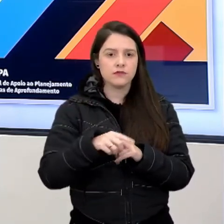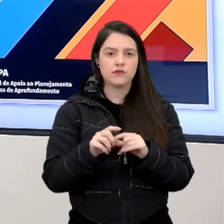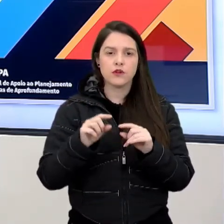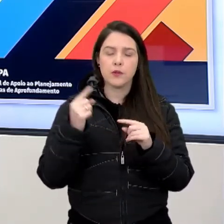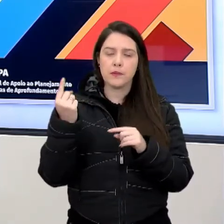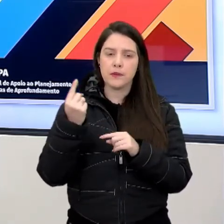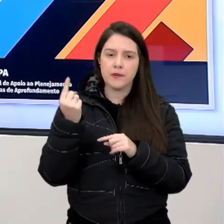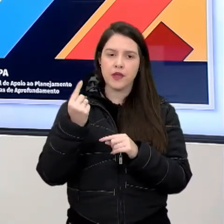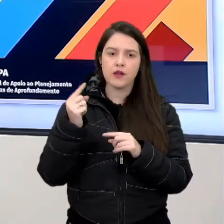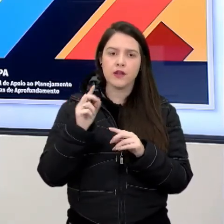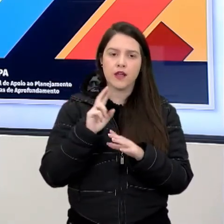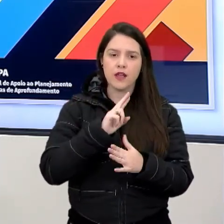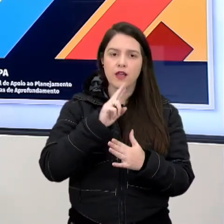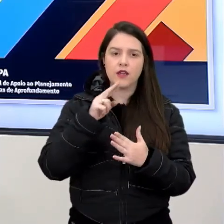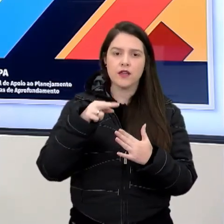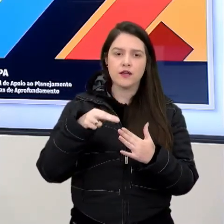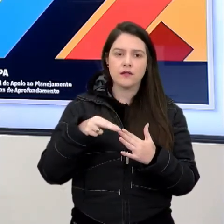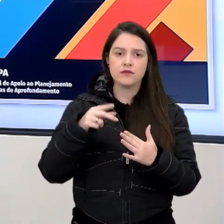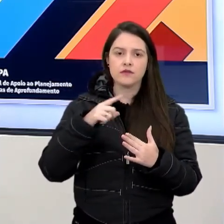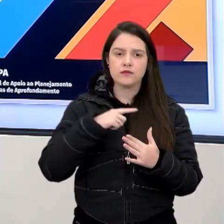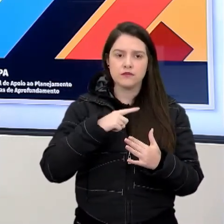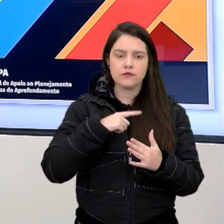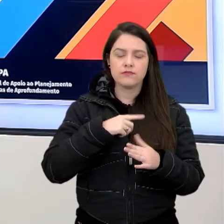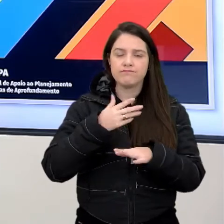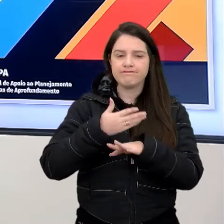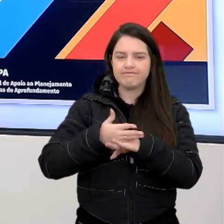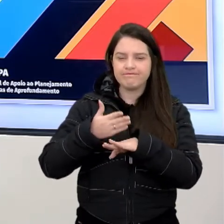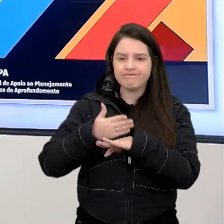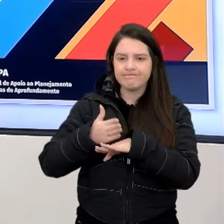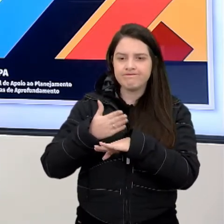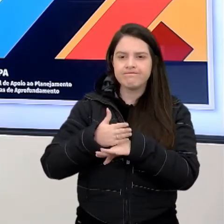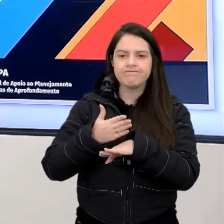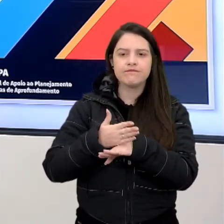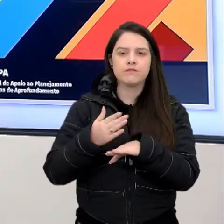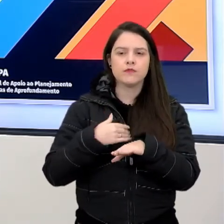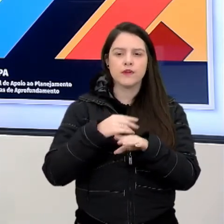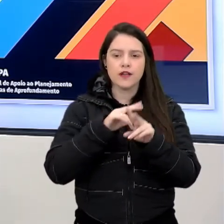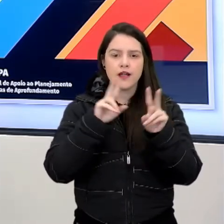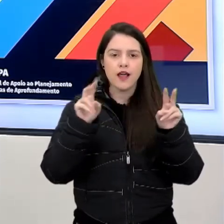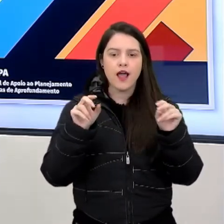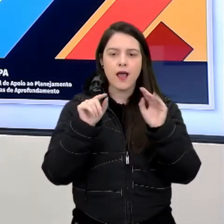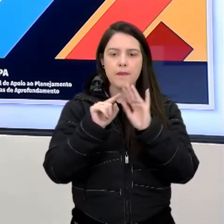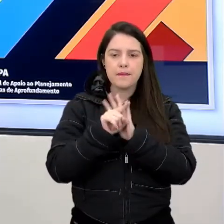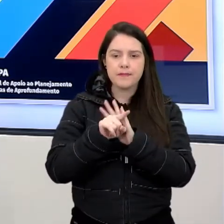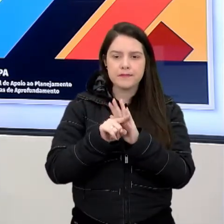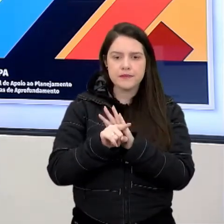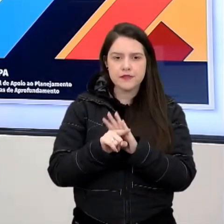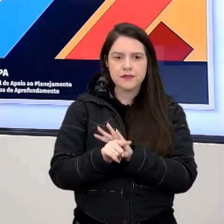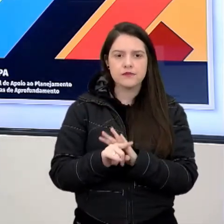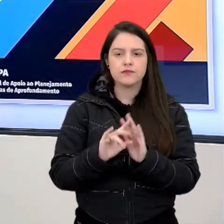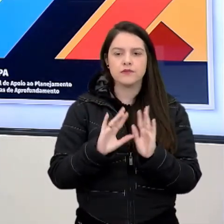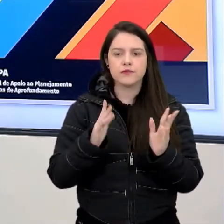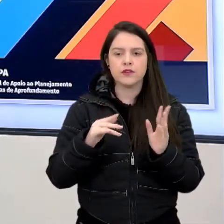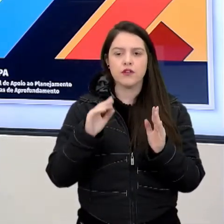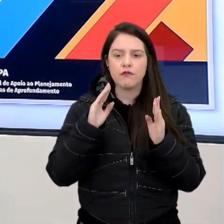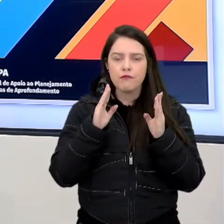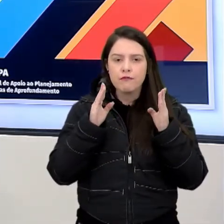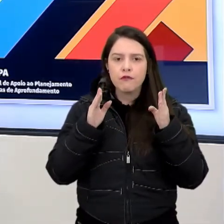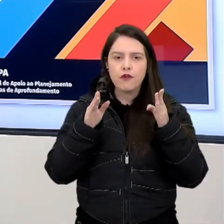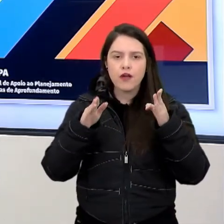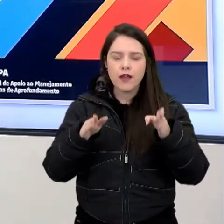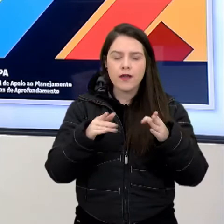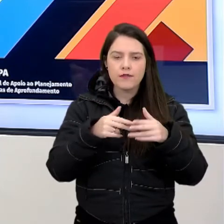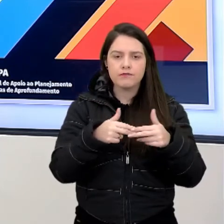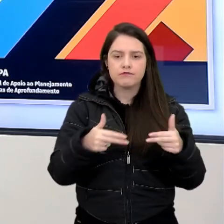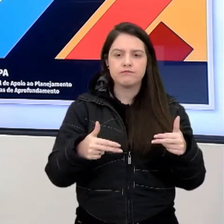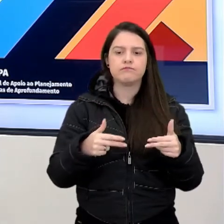primeiro bimestre, a gente sempre consegue integrar essas aulas com as outras ciências, no caso ciências humanas e aplicadas aí, né? Falamos de